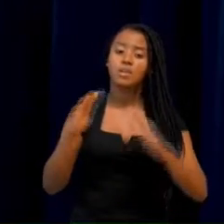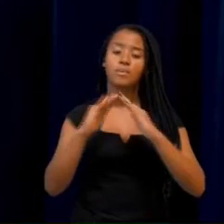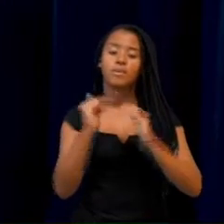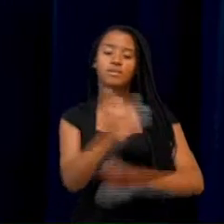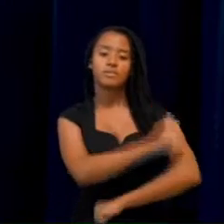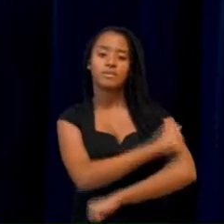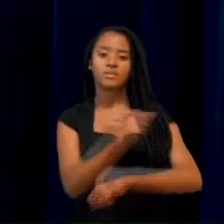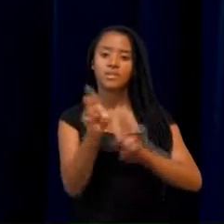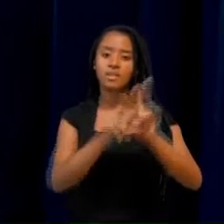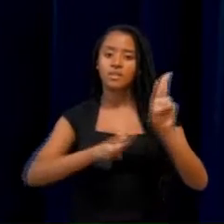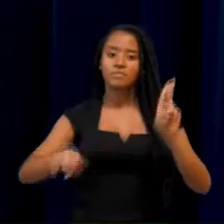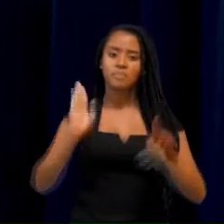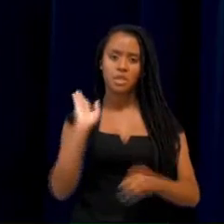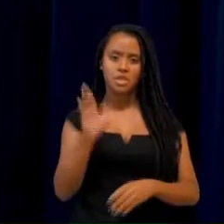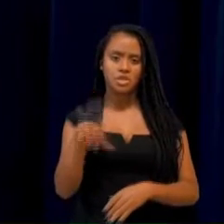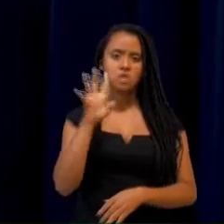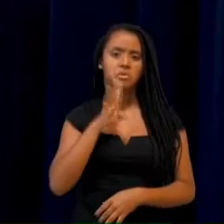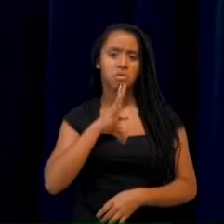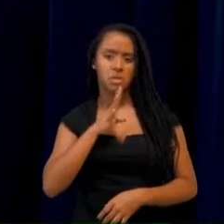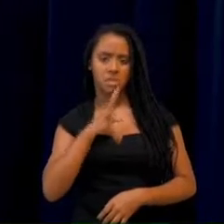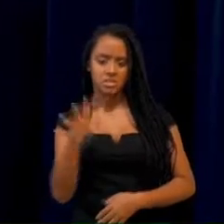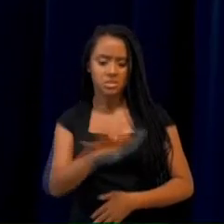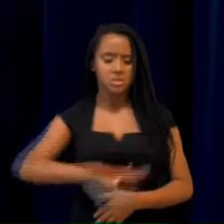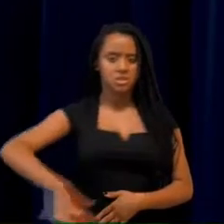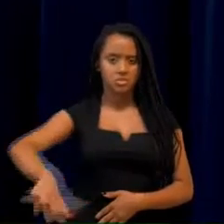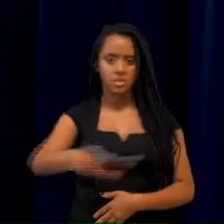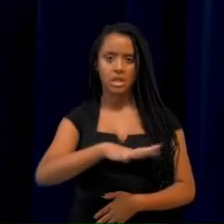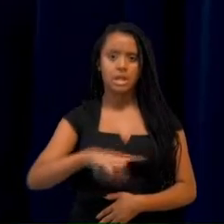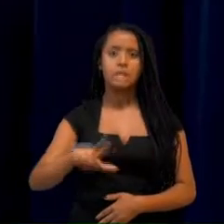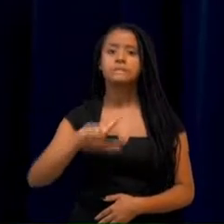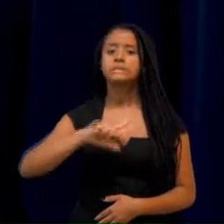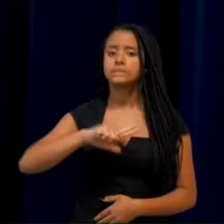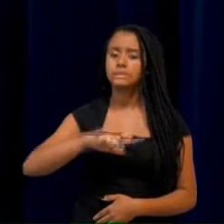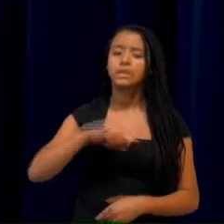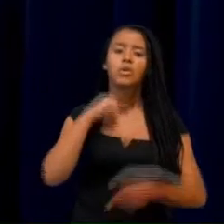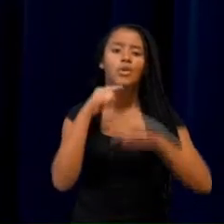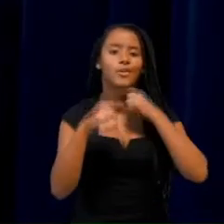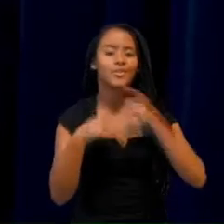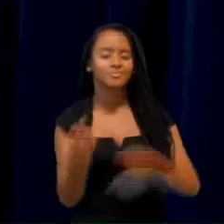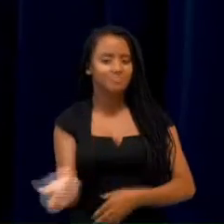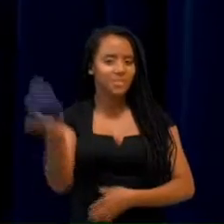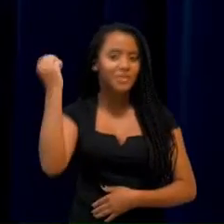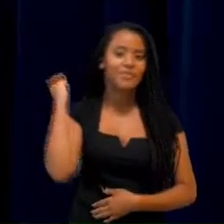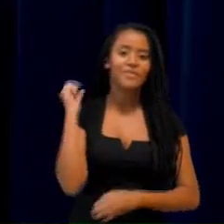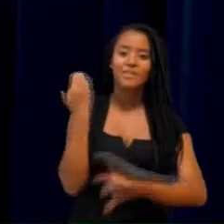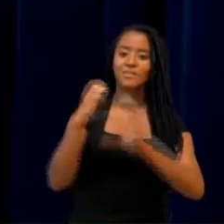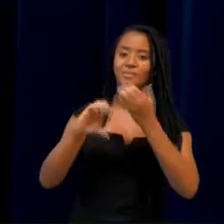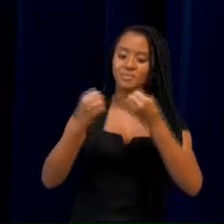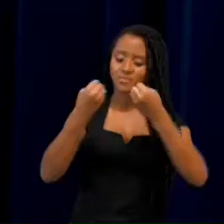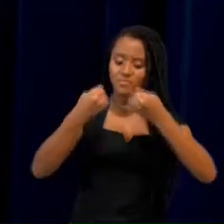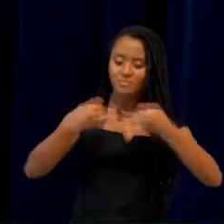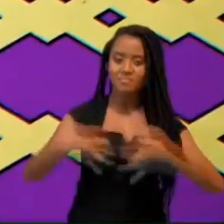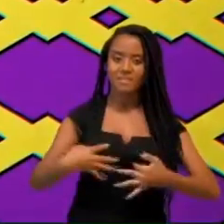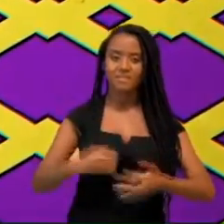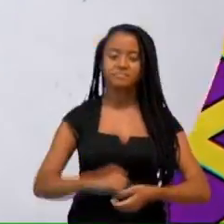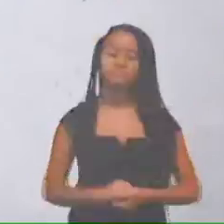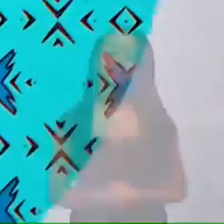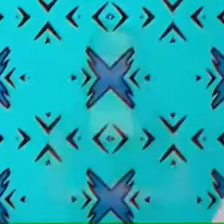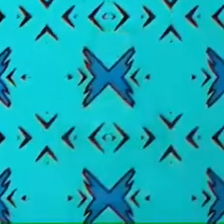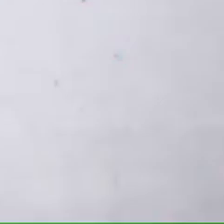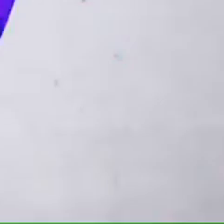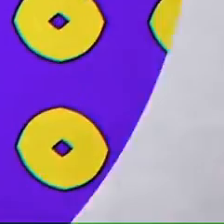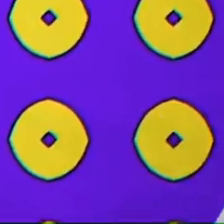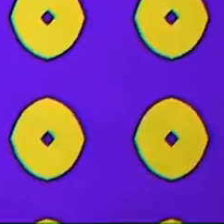estudantil da UFO já ouviu falar desse espaço tem alguma curiosidade então vem que o comunica te explica tudo